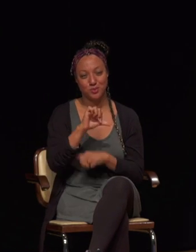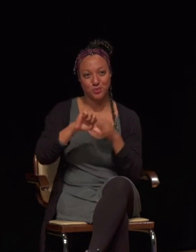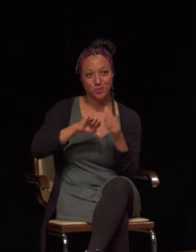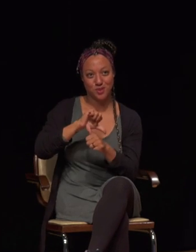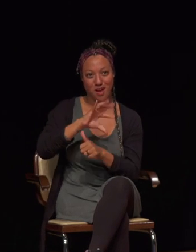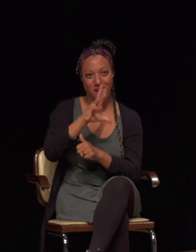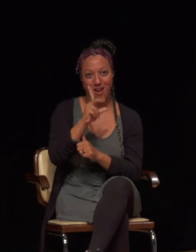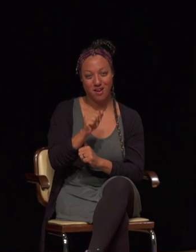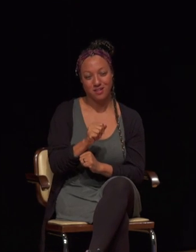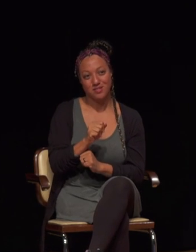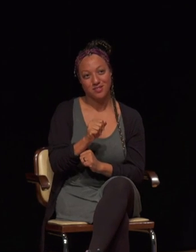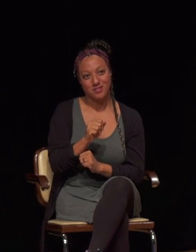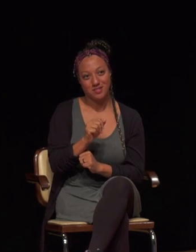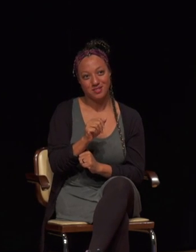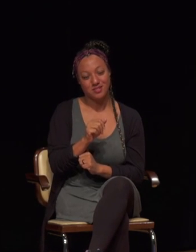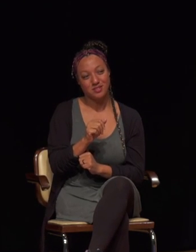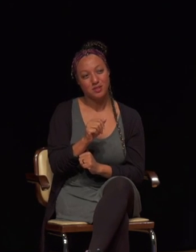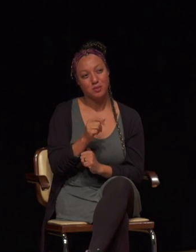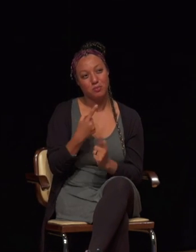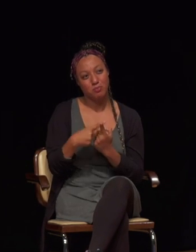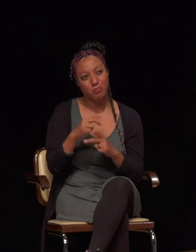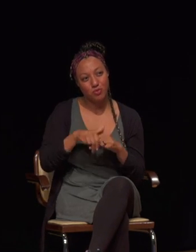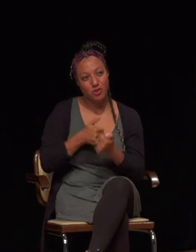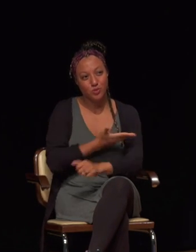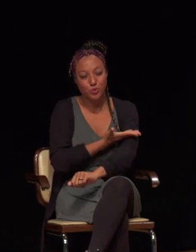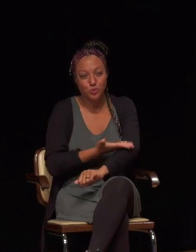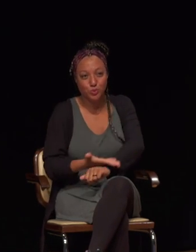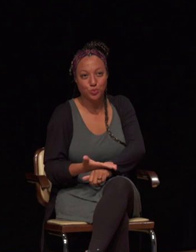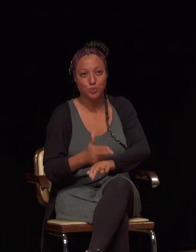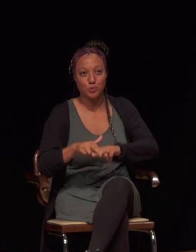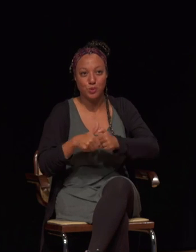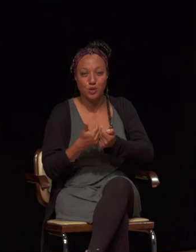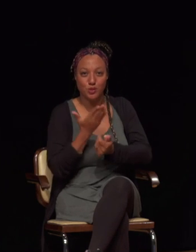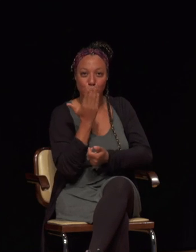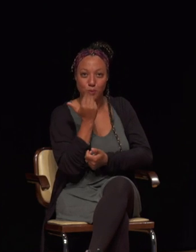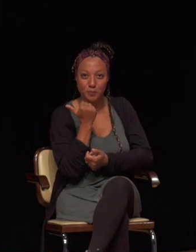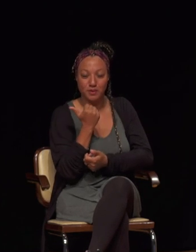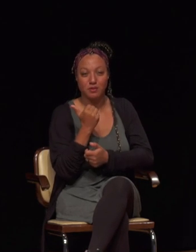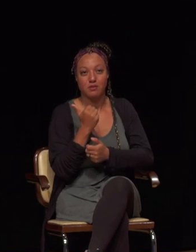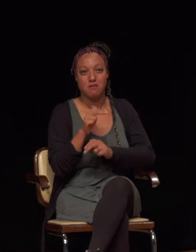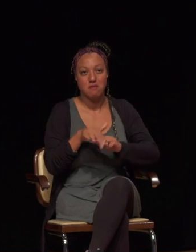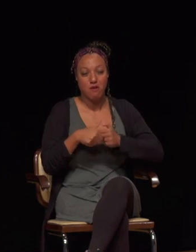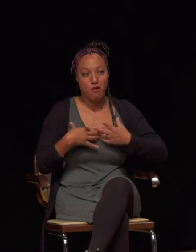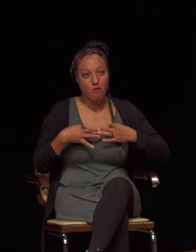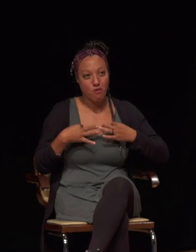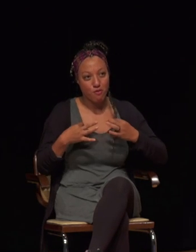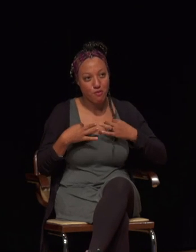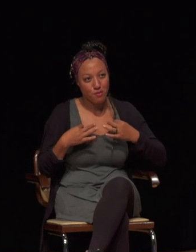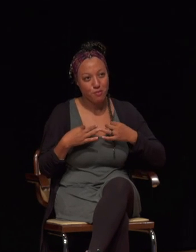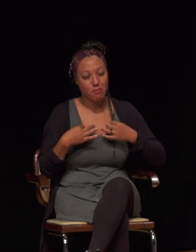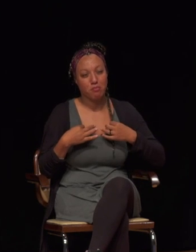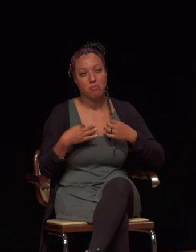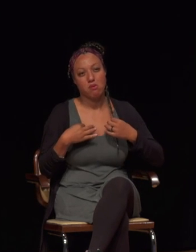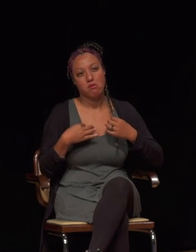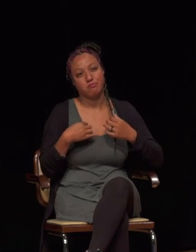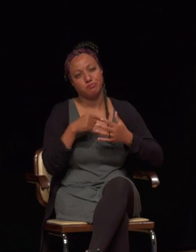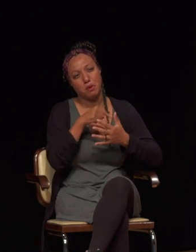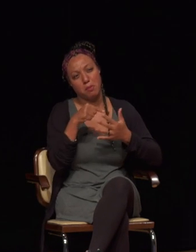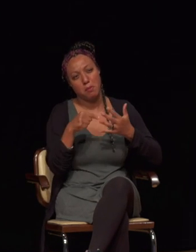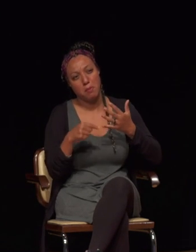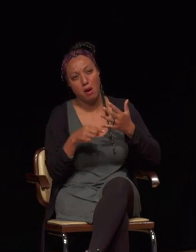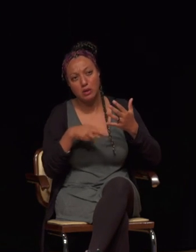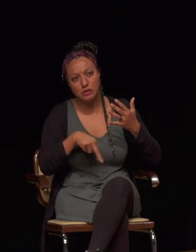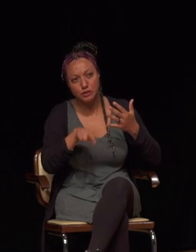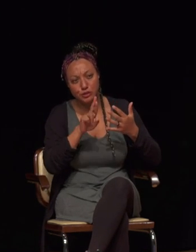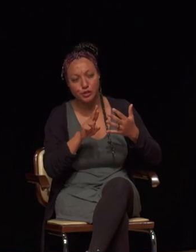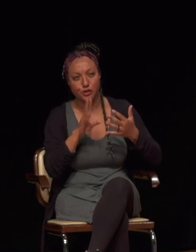ah na nos costumes na alimentação nas roupas ah na religiosidade